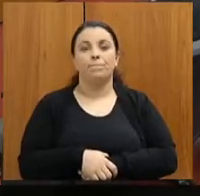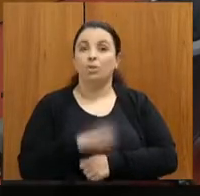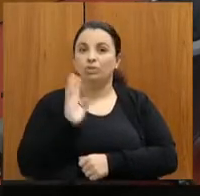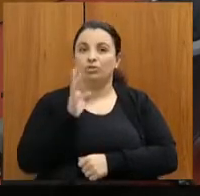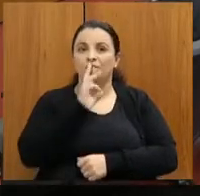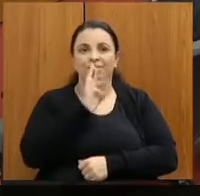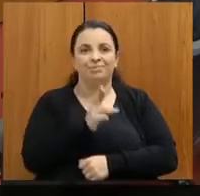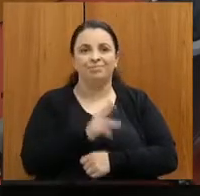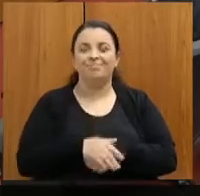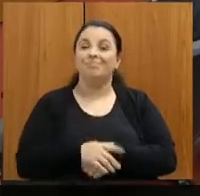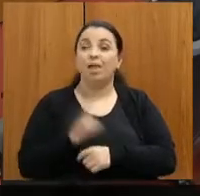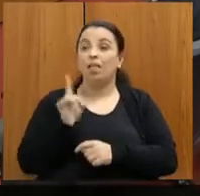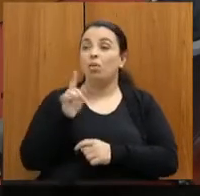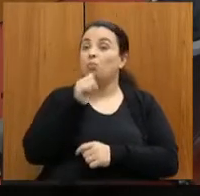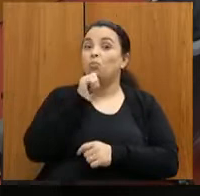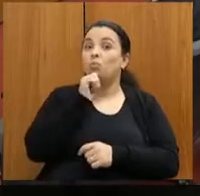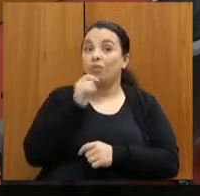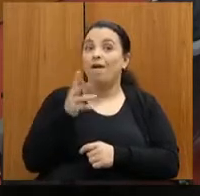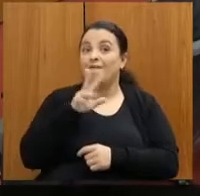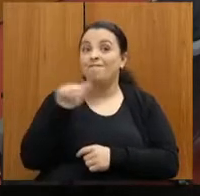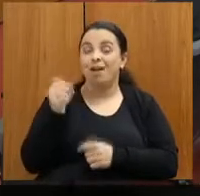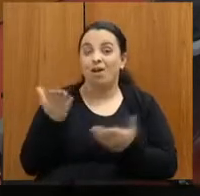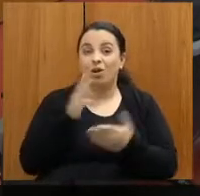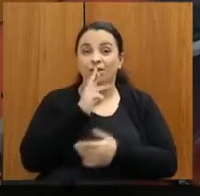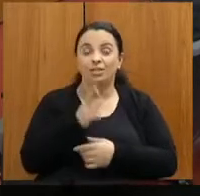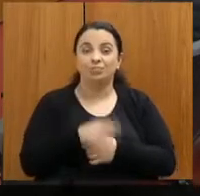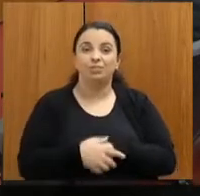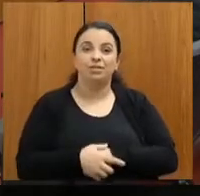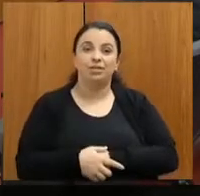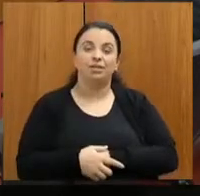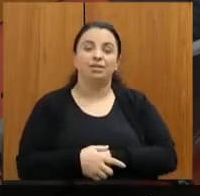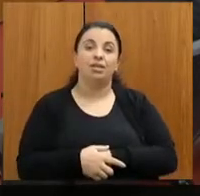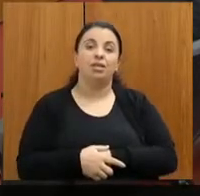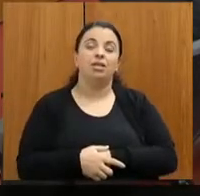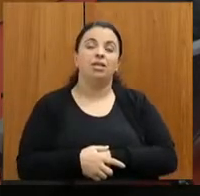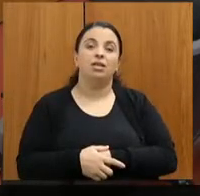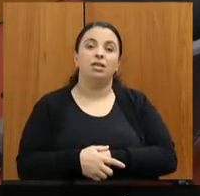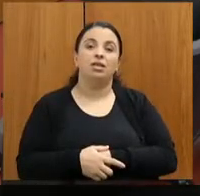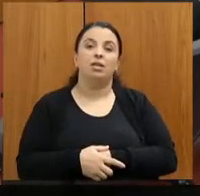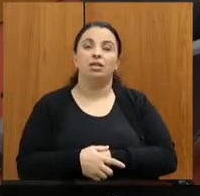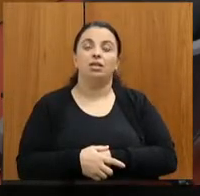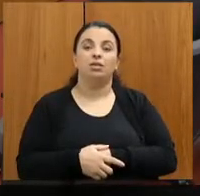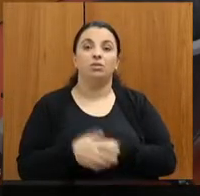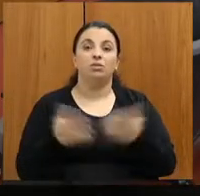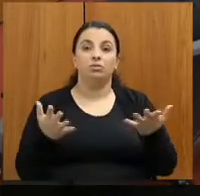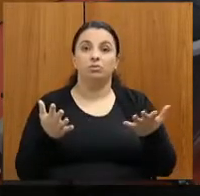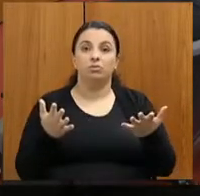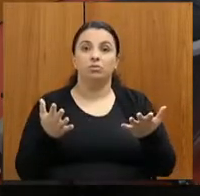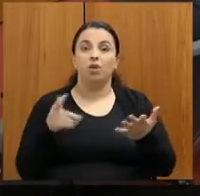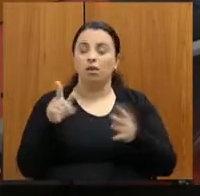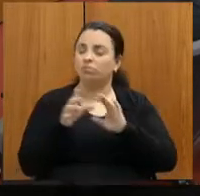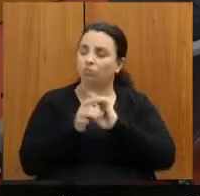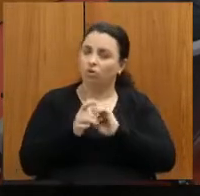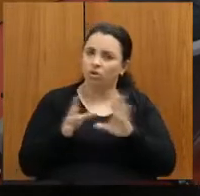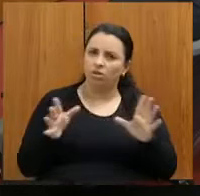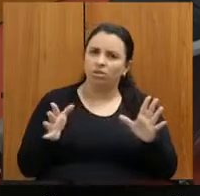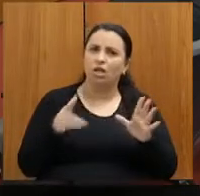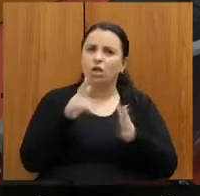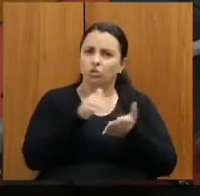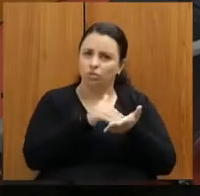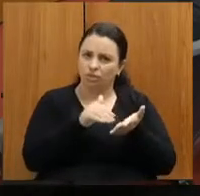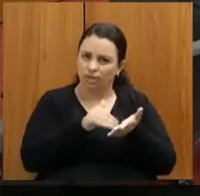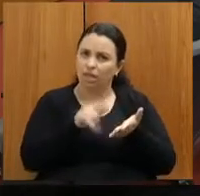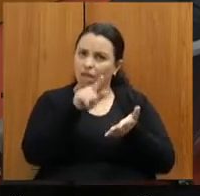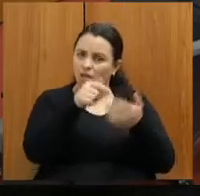respondeu não ele vai estar pois não é que é uma é uma tréplica que não certeza vontade o secretário